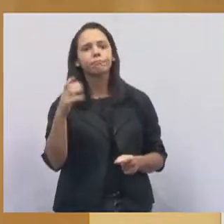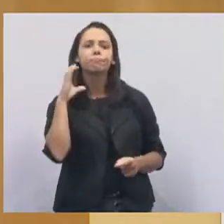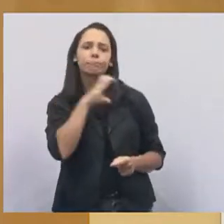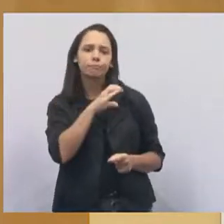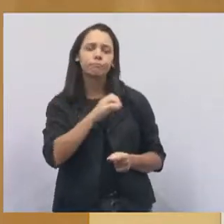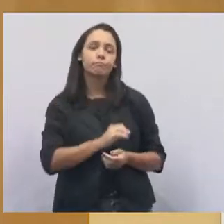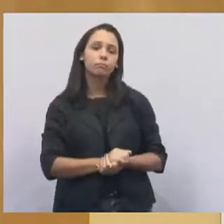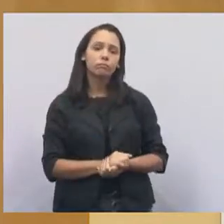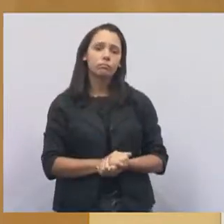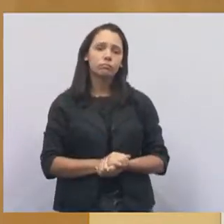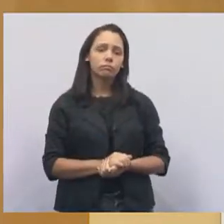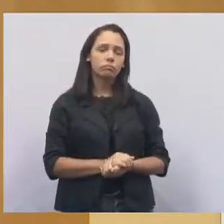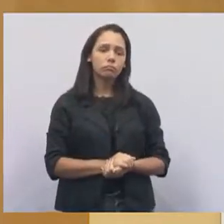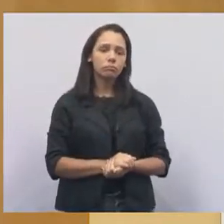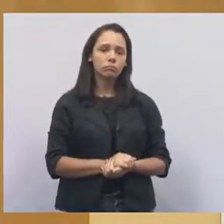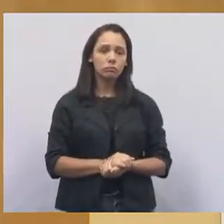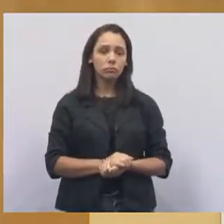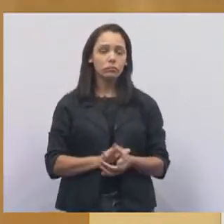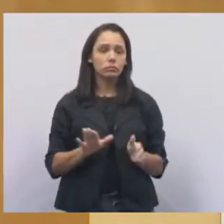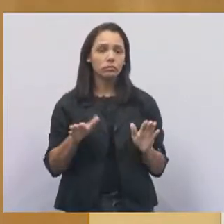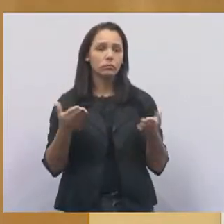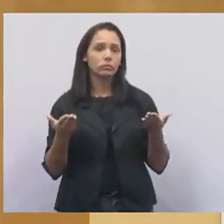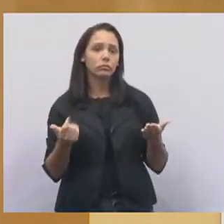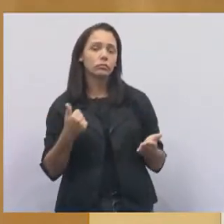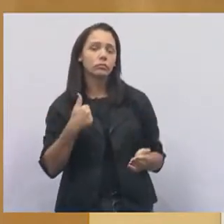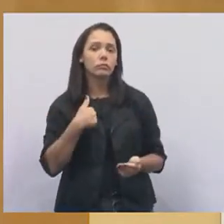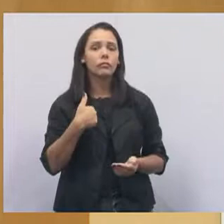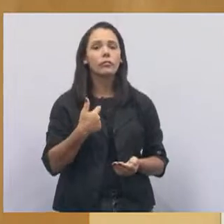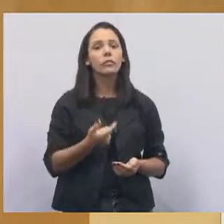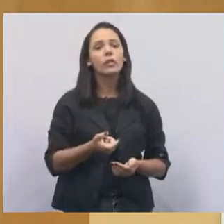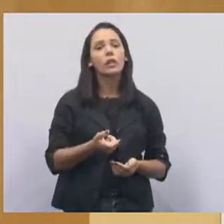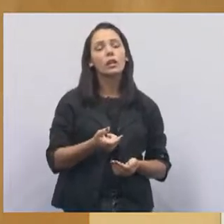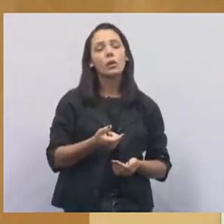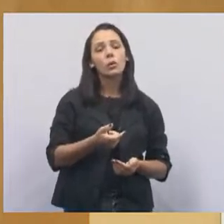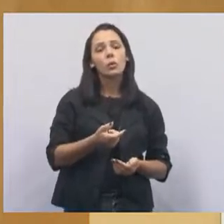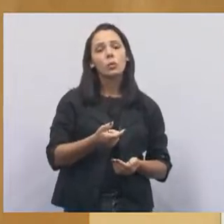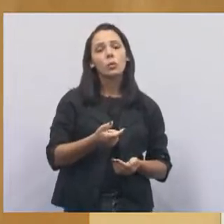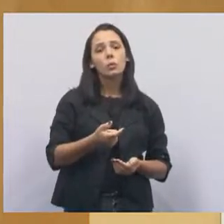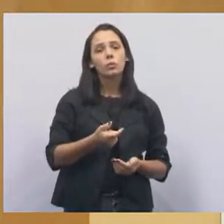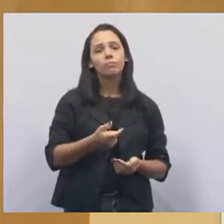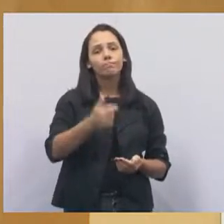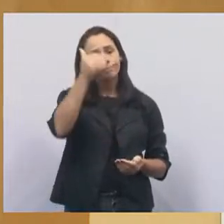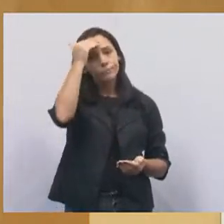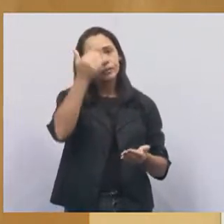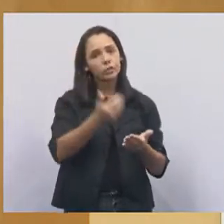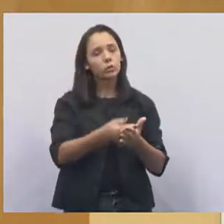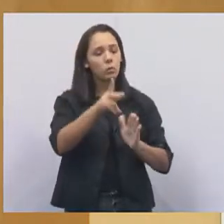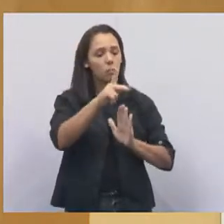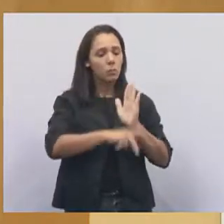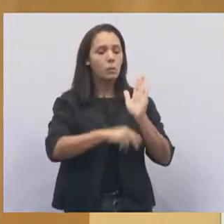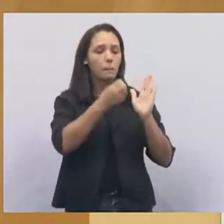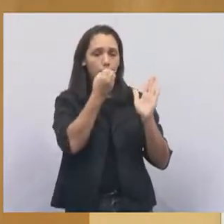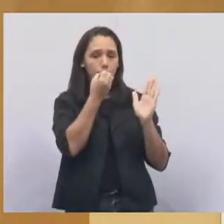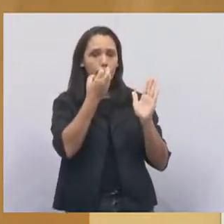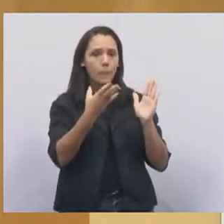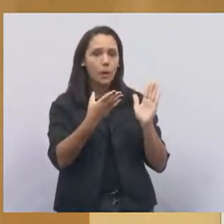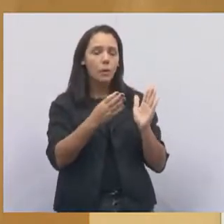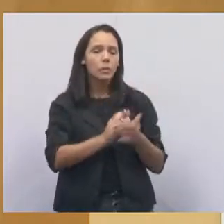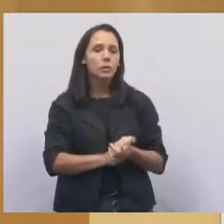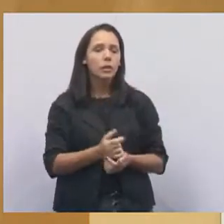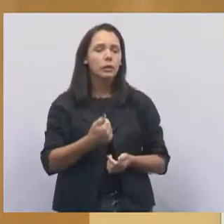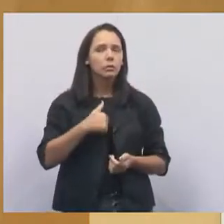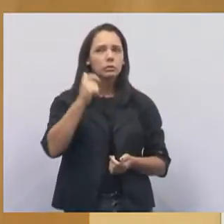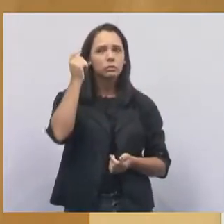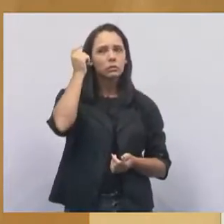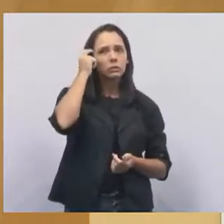e então gente eu acho que esse projeto veio a calhar eu tô tentando eu tô falando aqui mas estou tentando lembrar